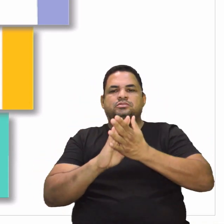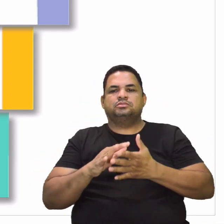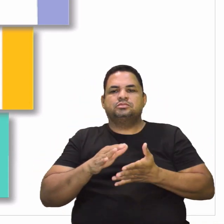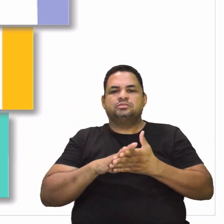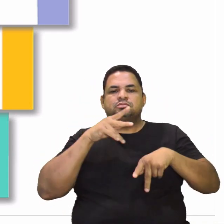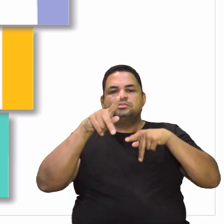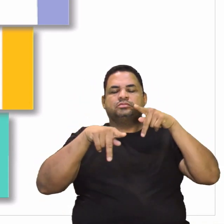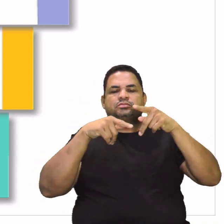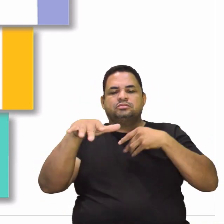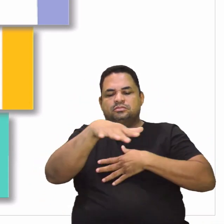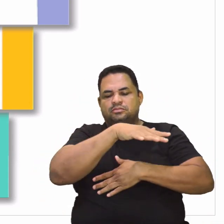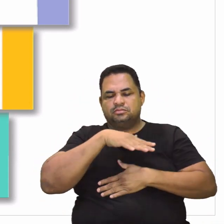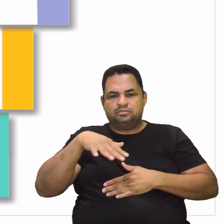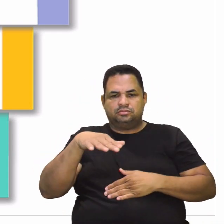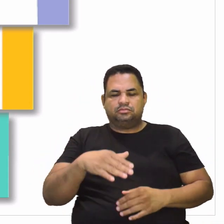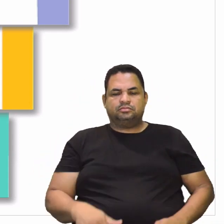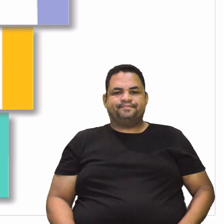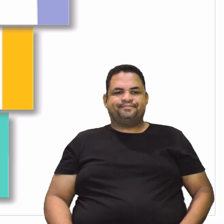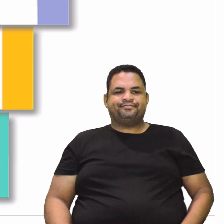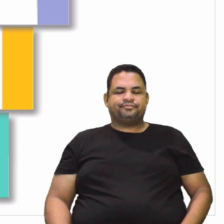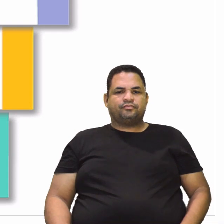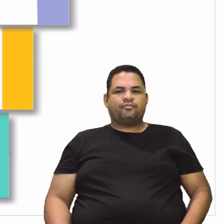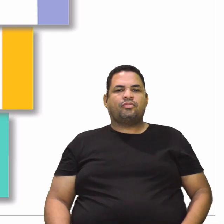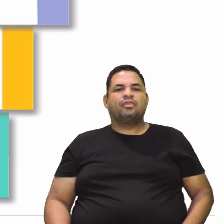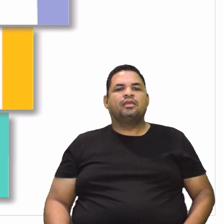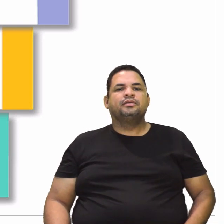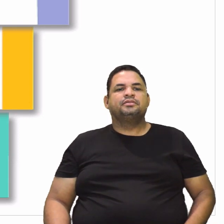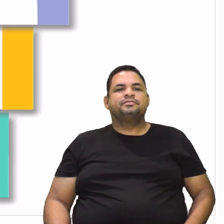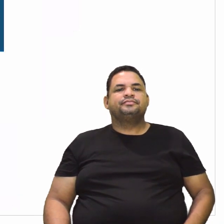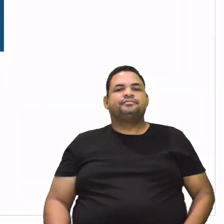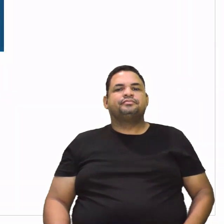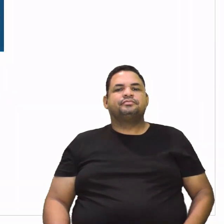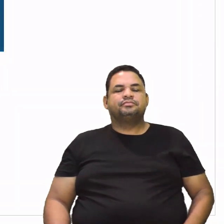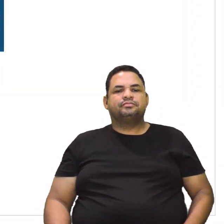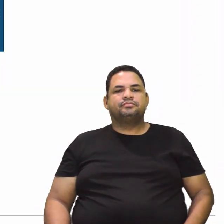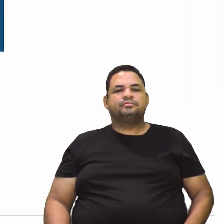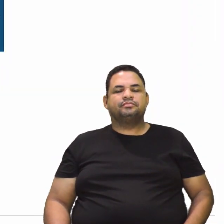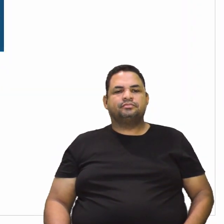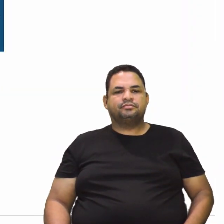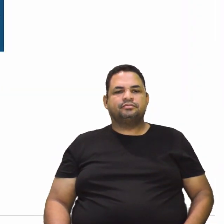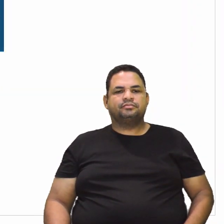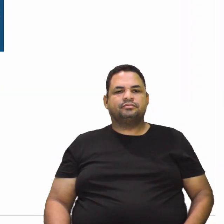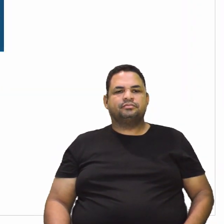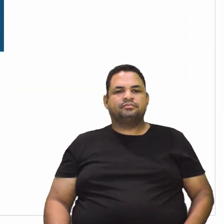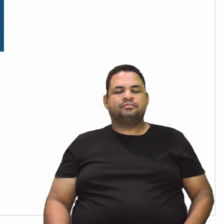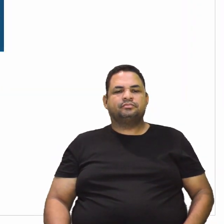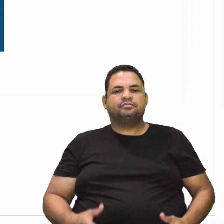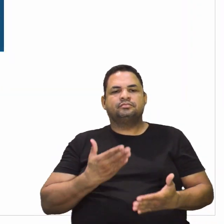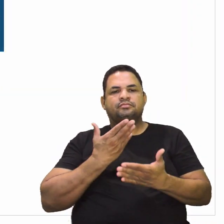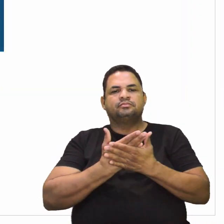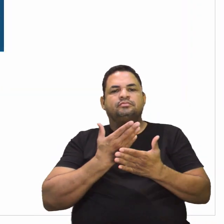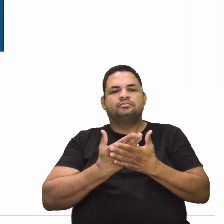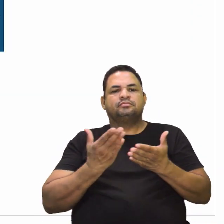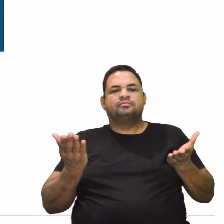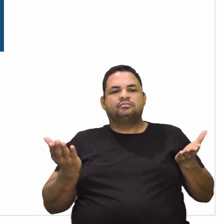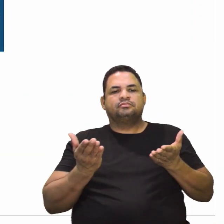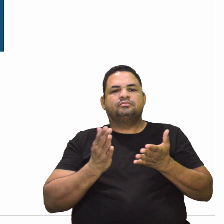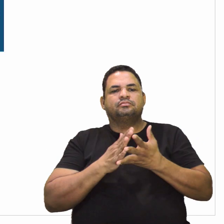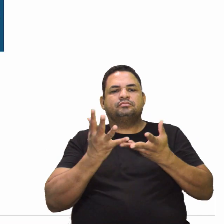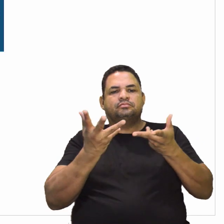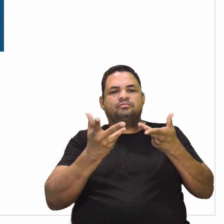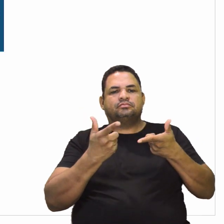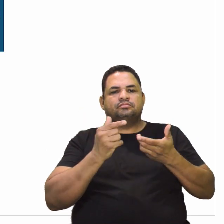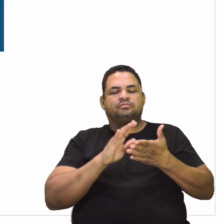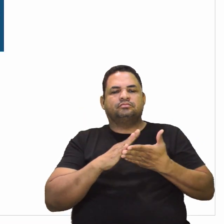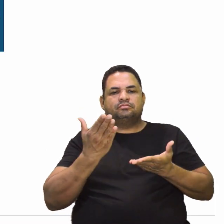civilizações. E agora, olha que bacana, já estamos nos reinos bárbaros, tá bom? Para a aula de hoje, como habilidade, aluno,